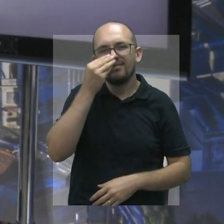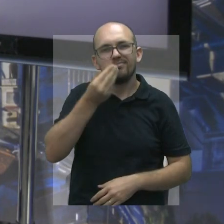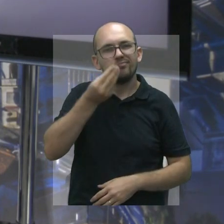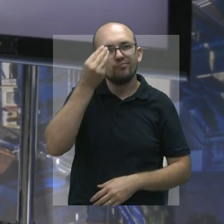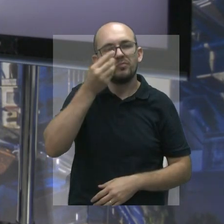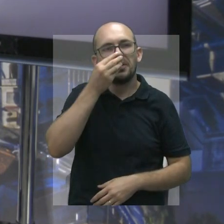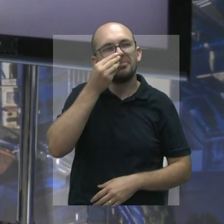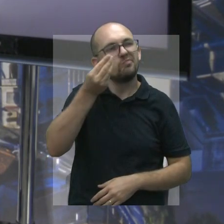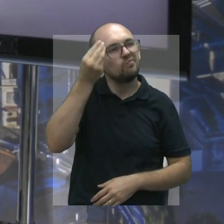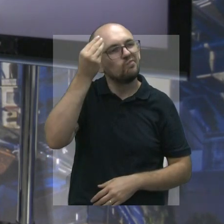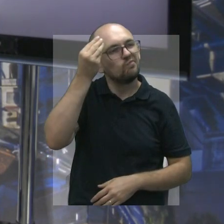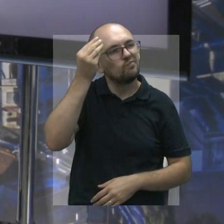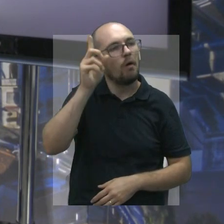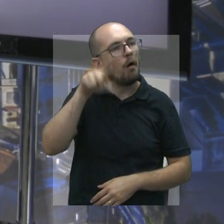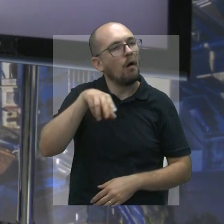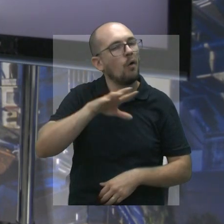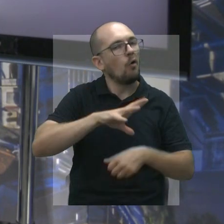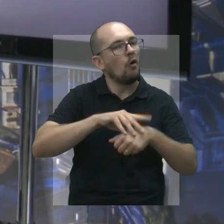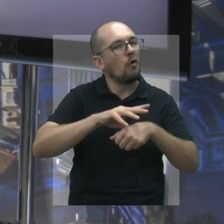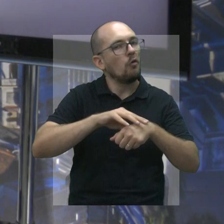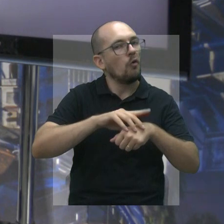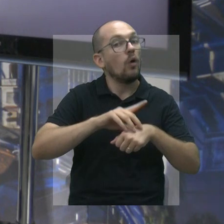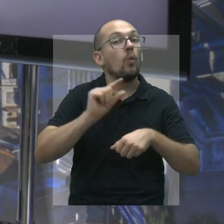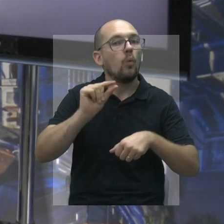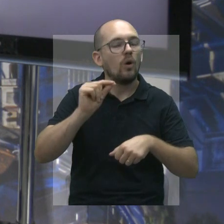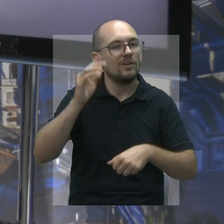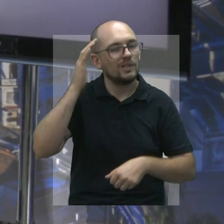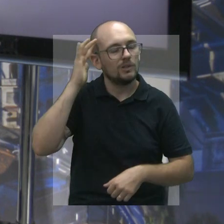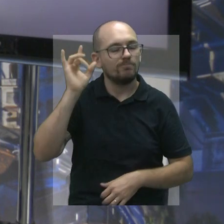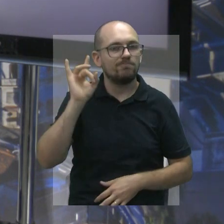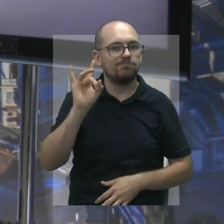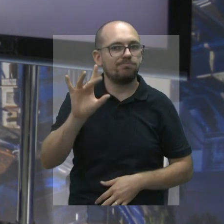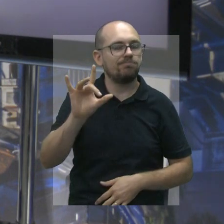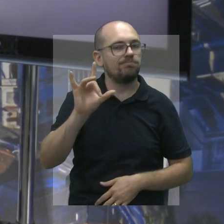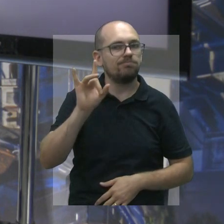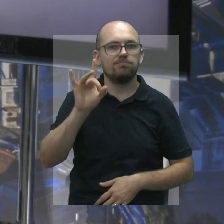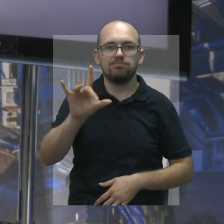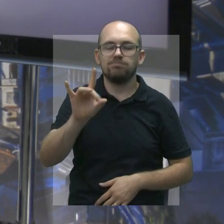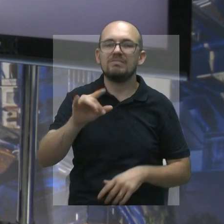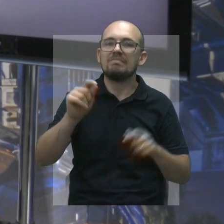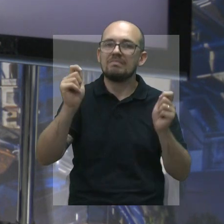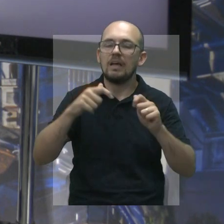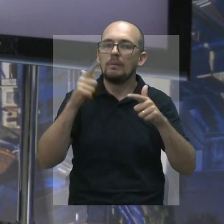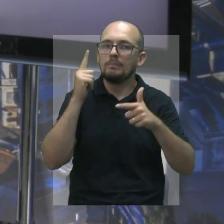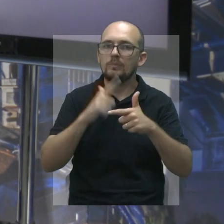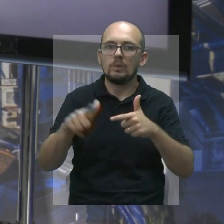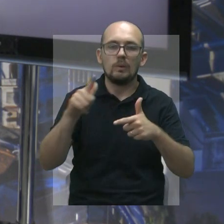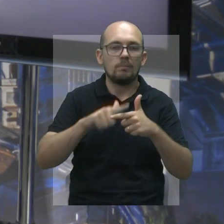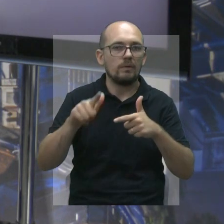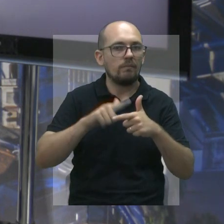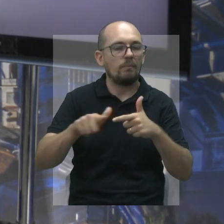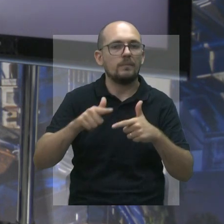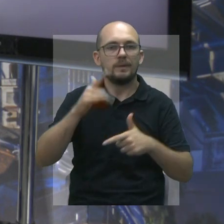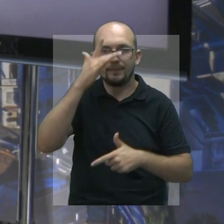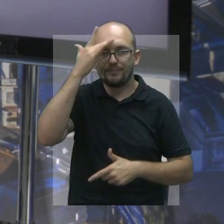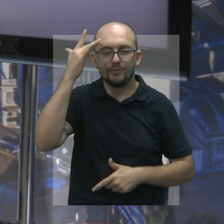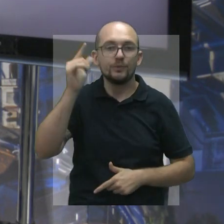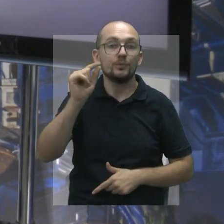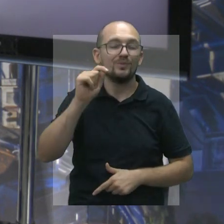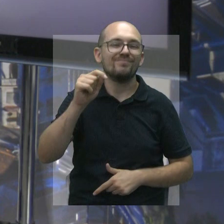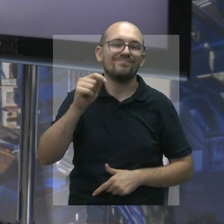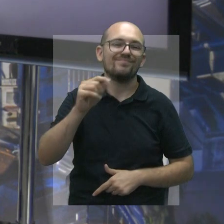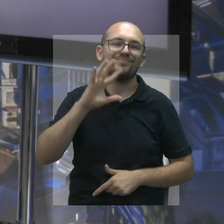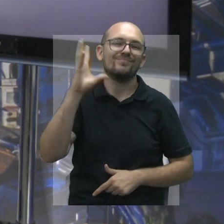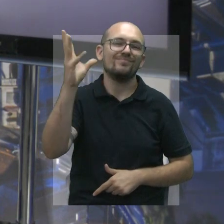mas é um problema, é uma dor que, dependendo da intensidade, pode incapacitar totalmente uma pessoa. É a